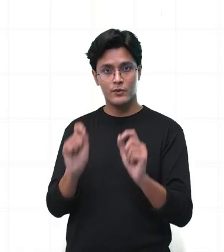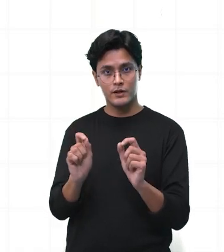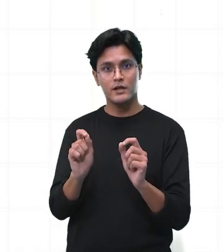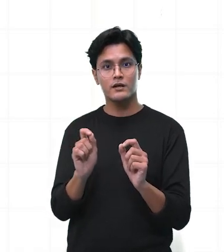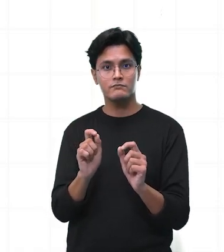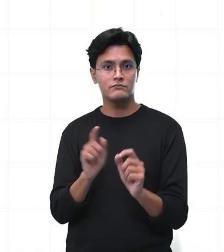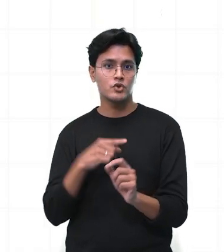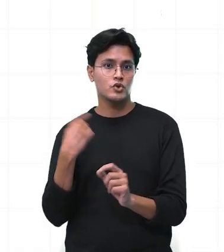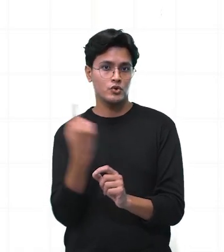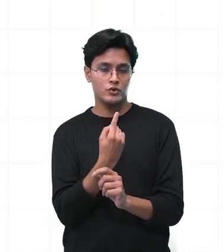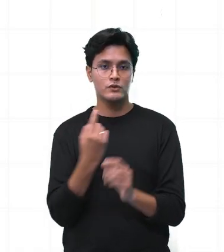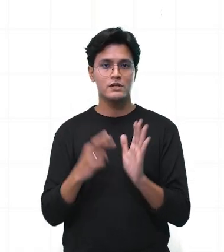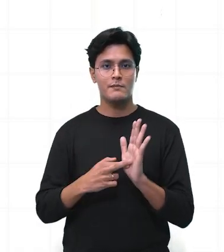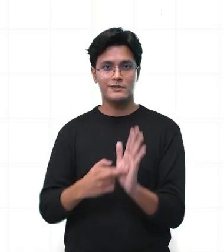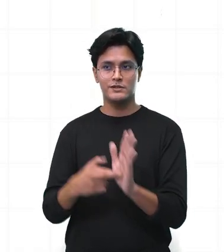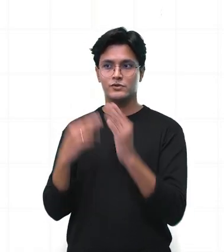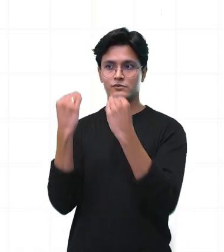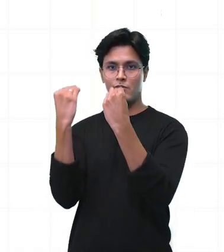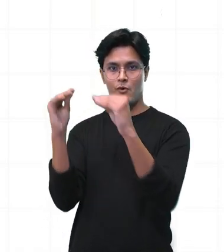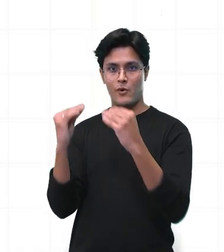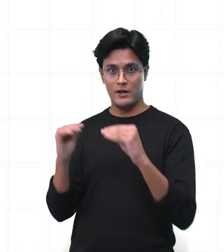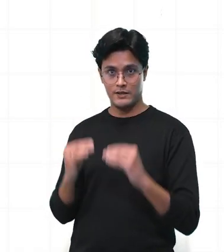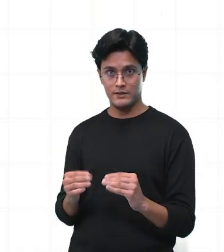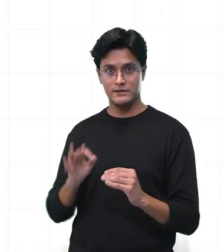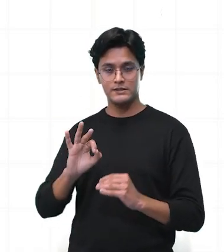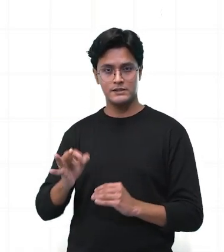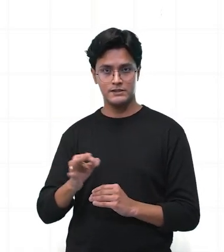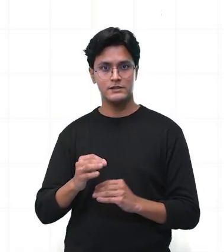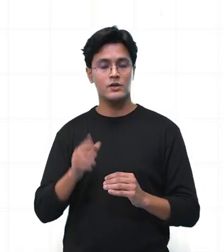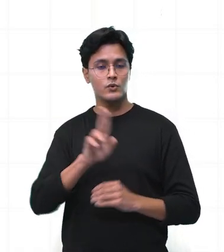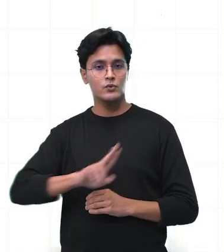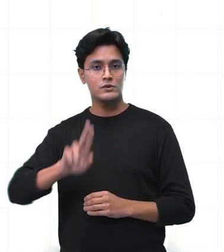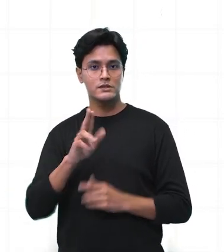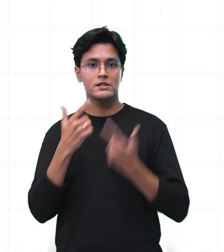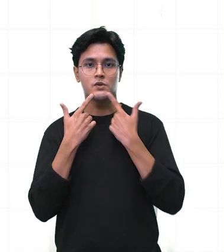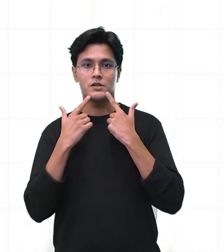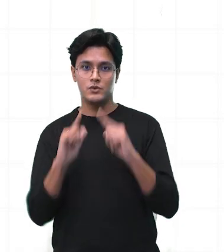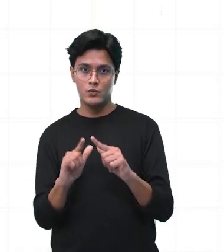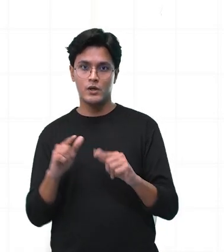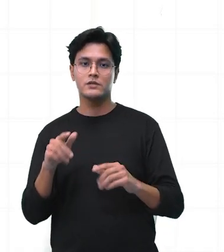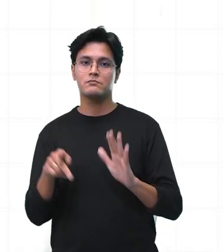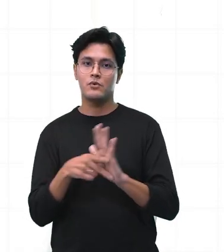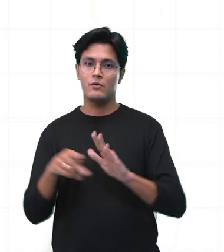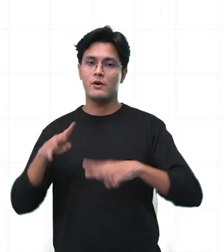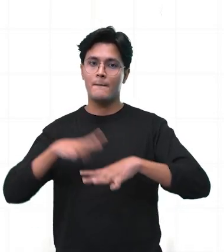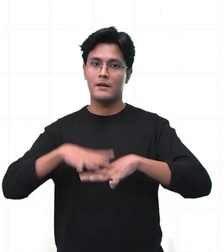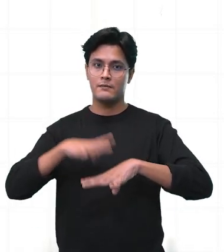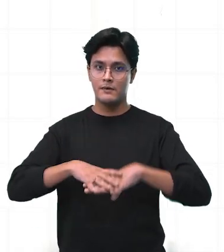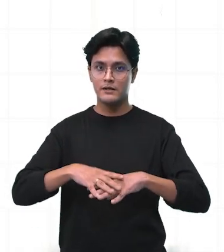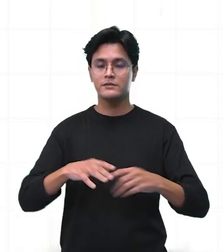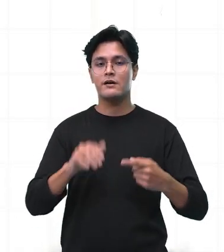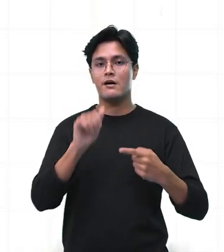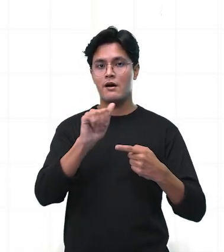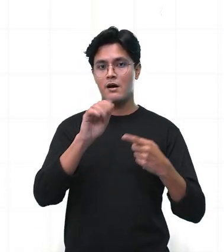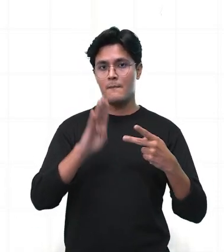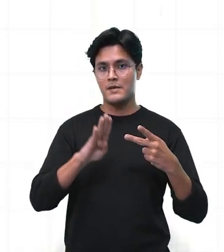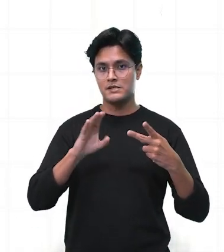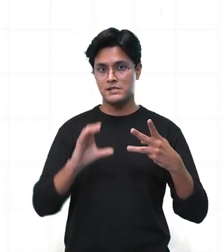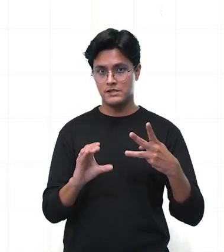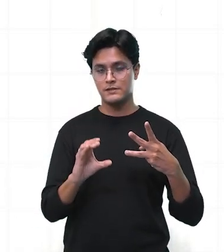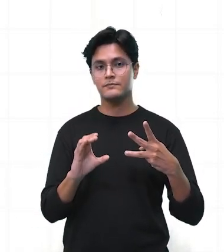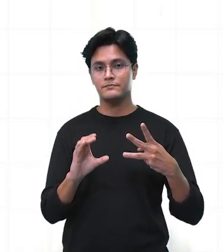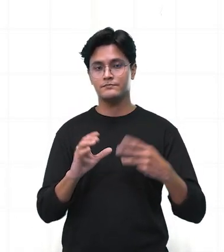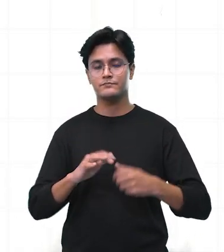essas representações. Nós vamos então colocar na linguagem matemática, letra A, B e C. Então, a letra A